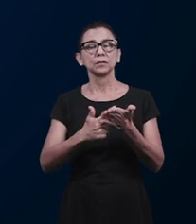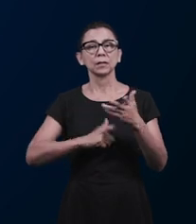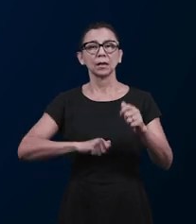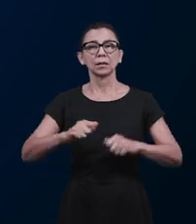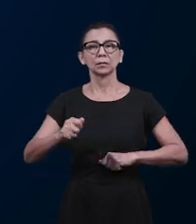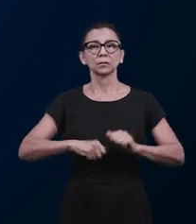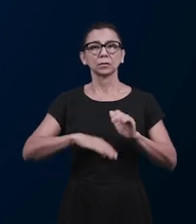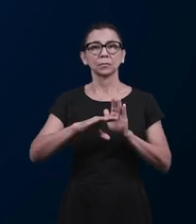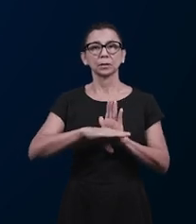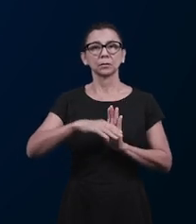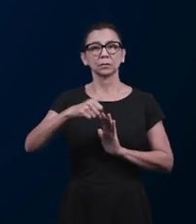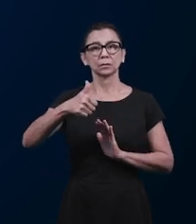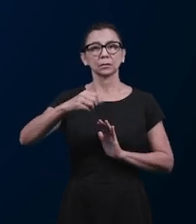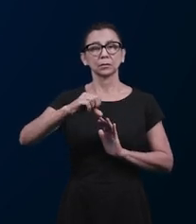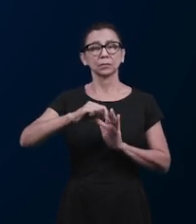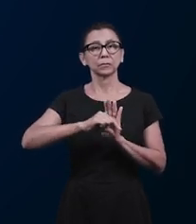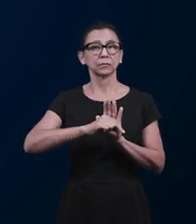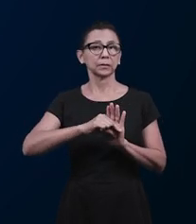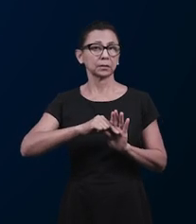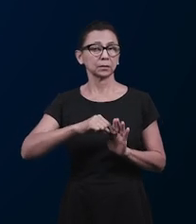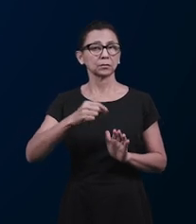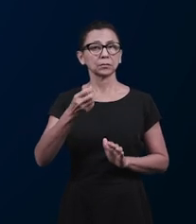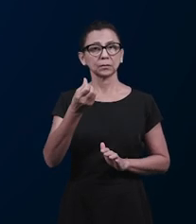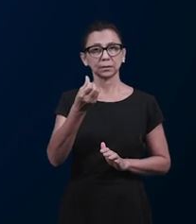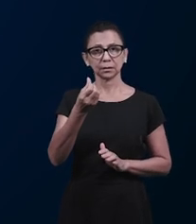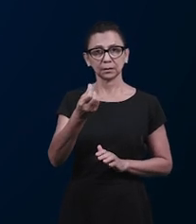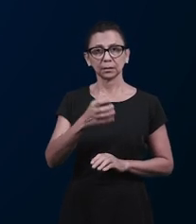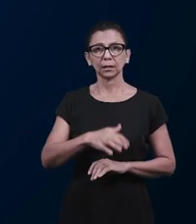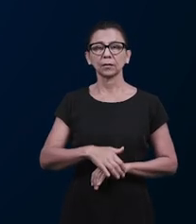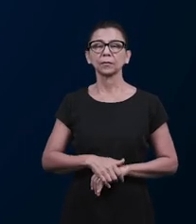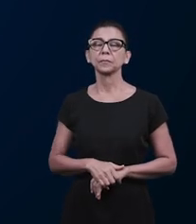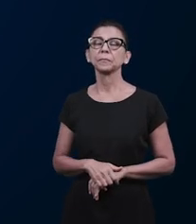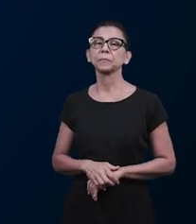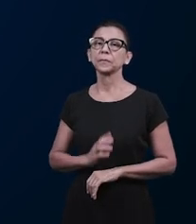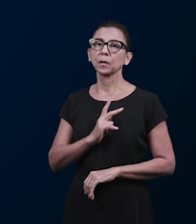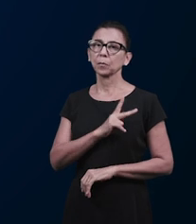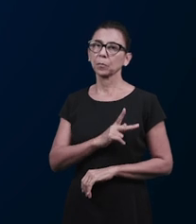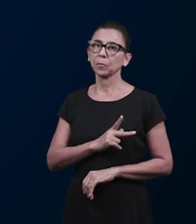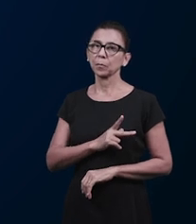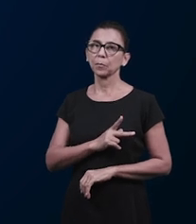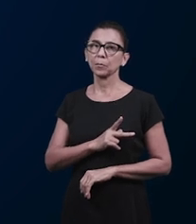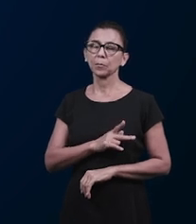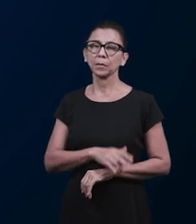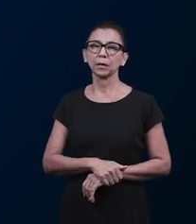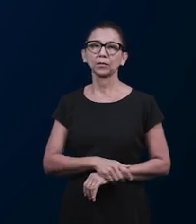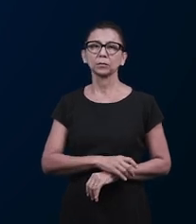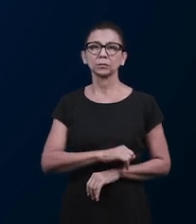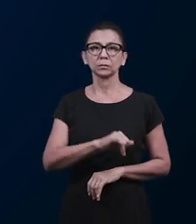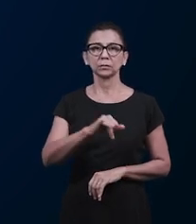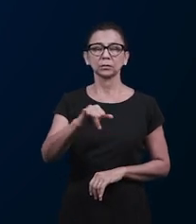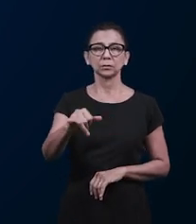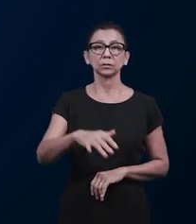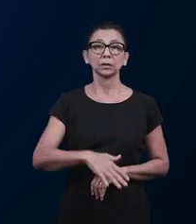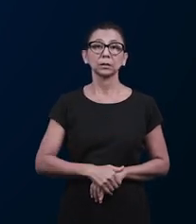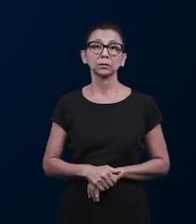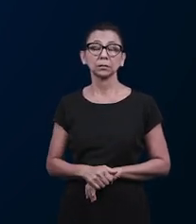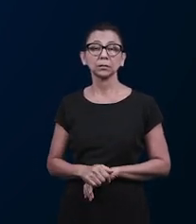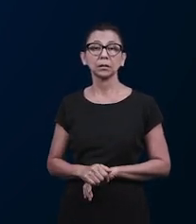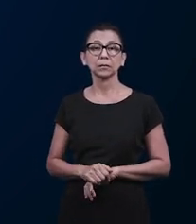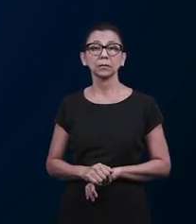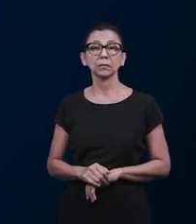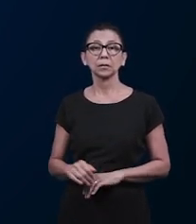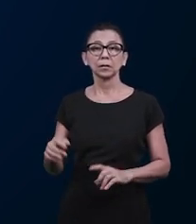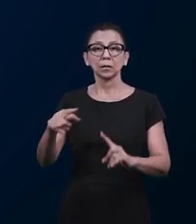Atos 19, capítulo 19, versículo 6. Impondo-lhes Paulo as mãos, veio sobre ele o